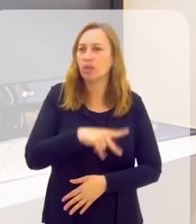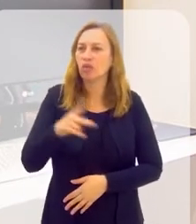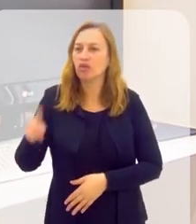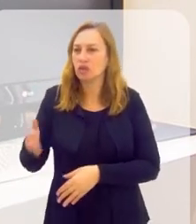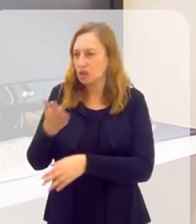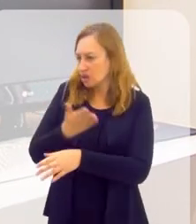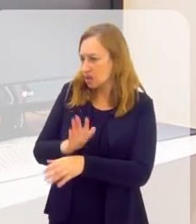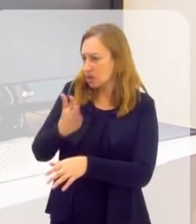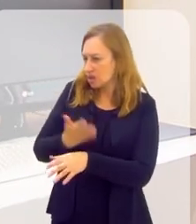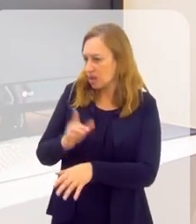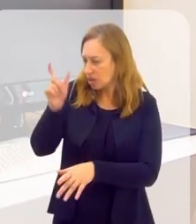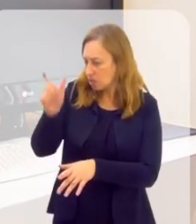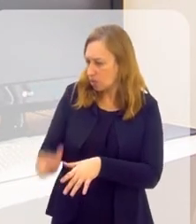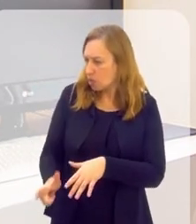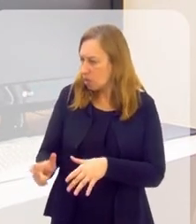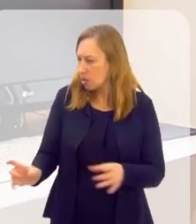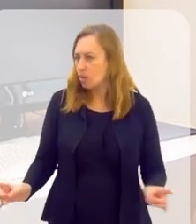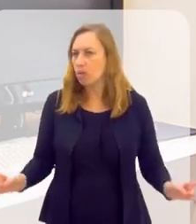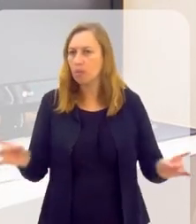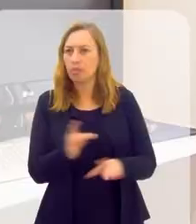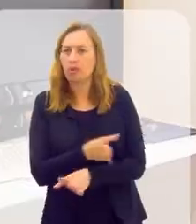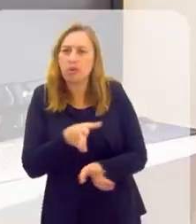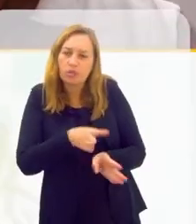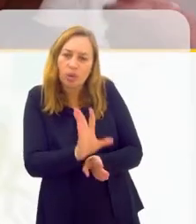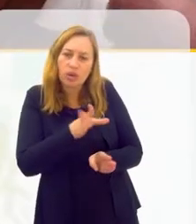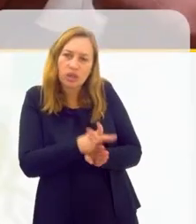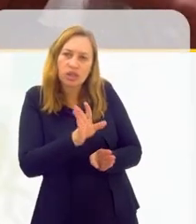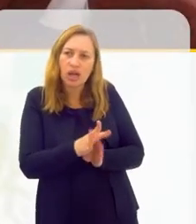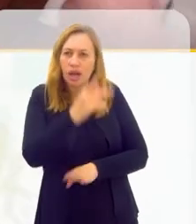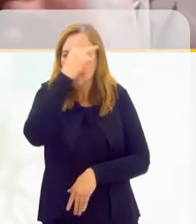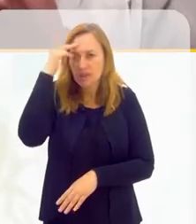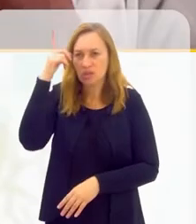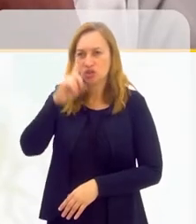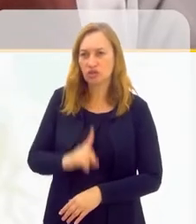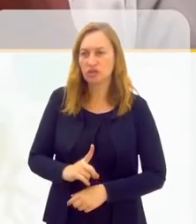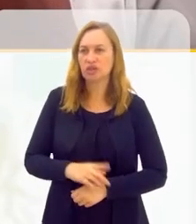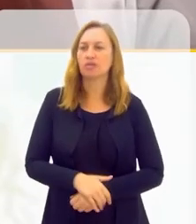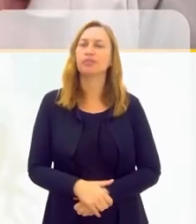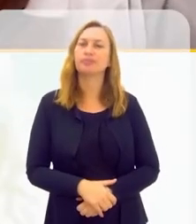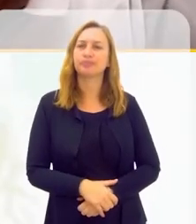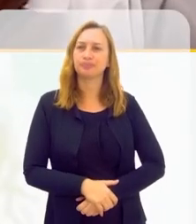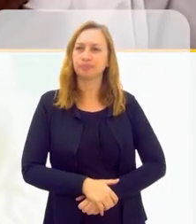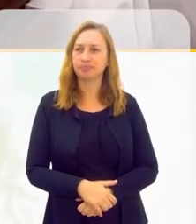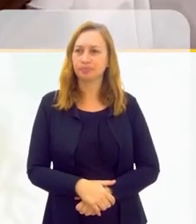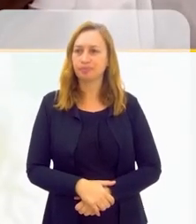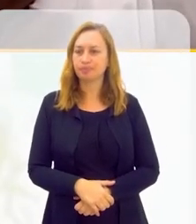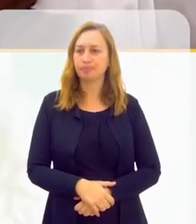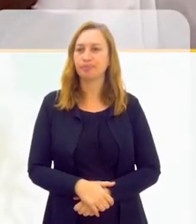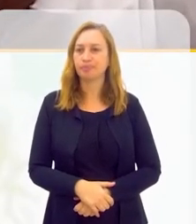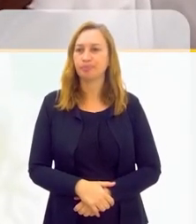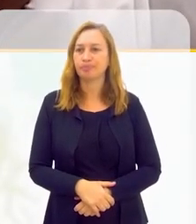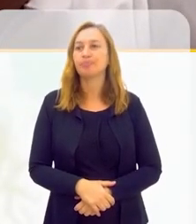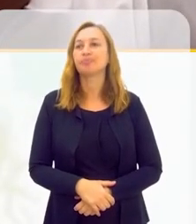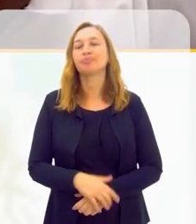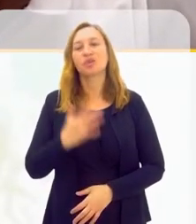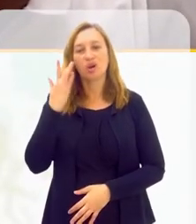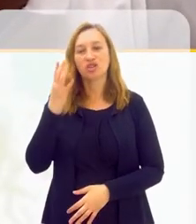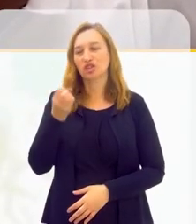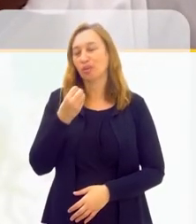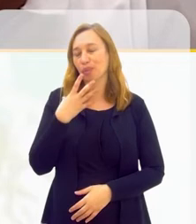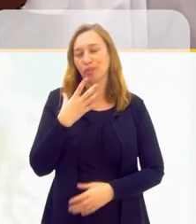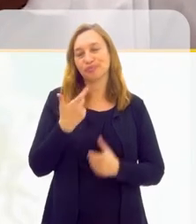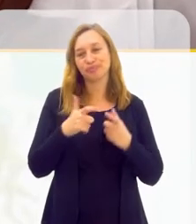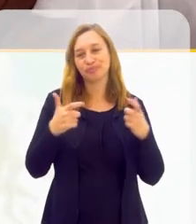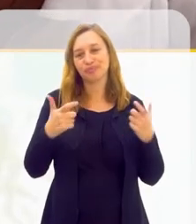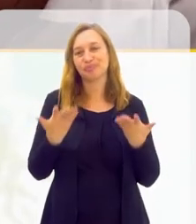professores treinadores prontos para orientar pessoas com deficiência? Olha, eu acho que é muito grande.